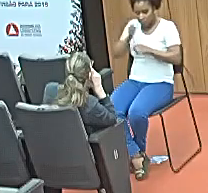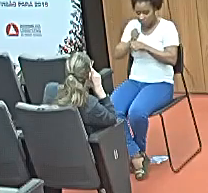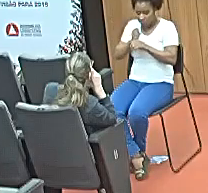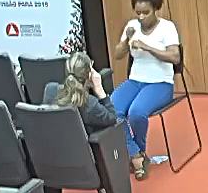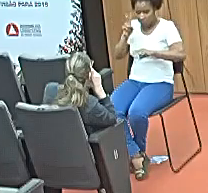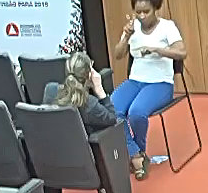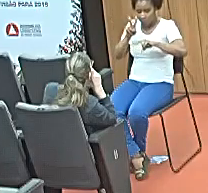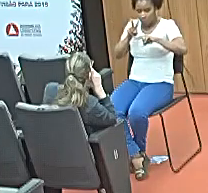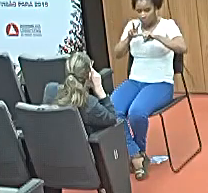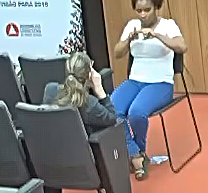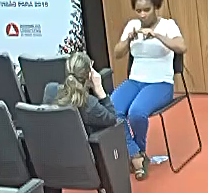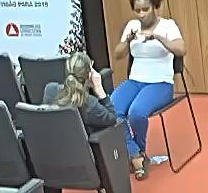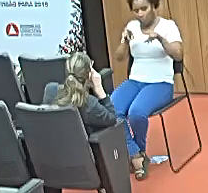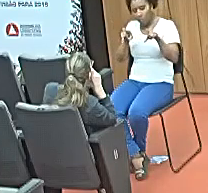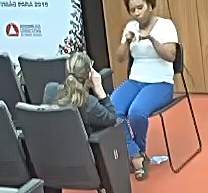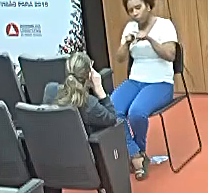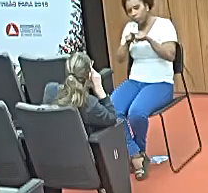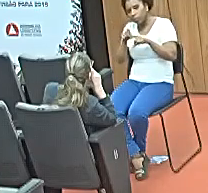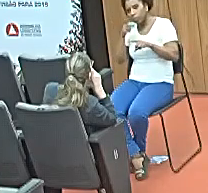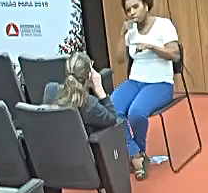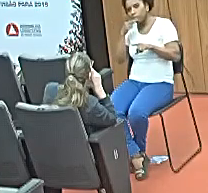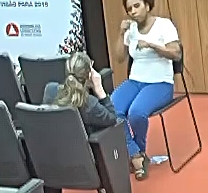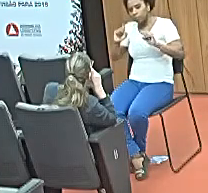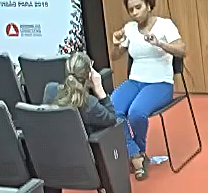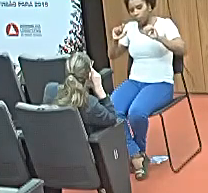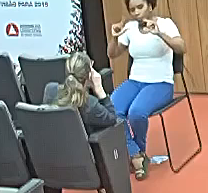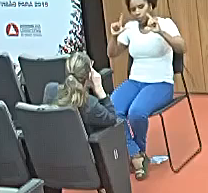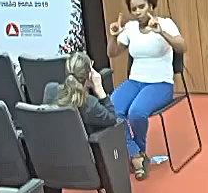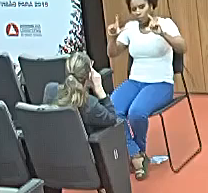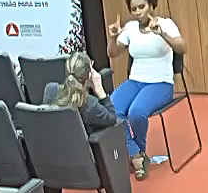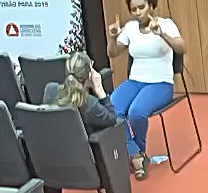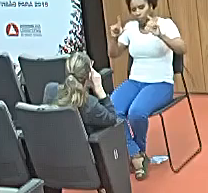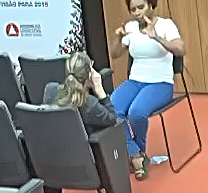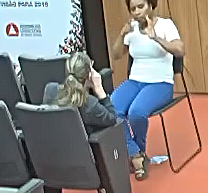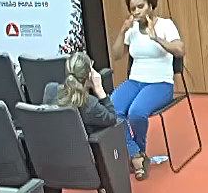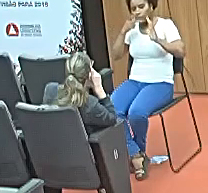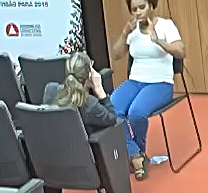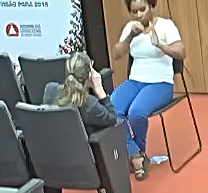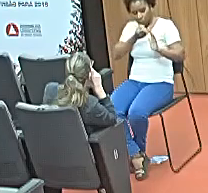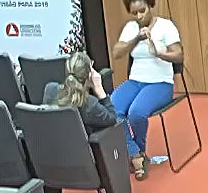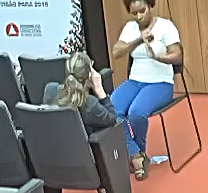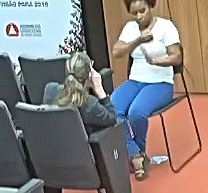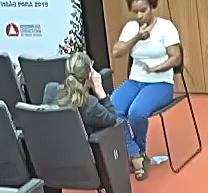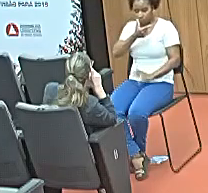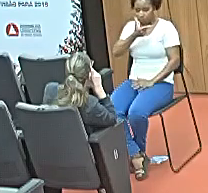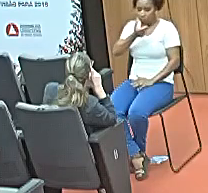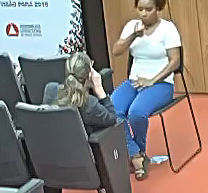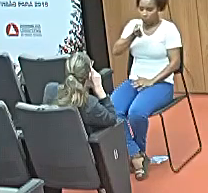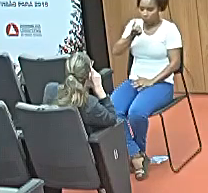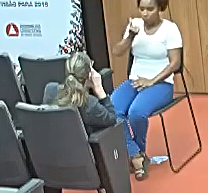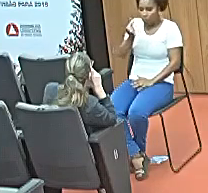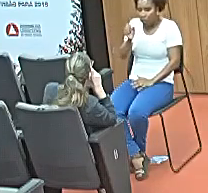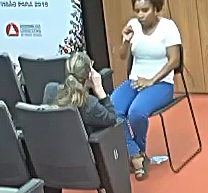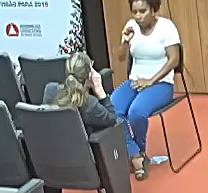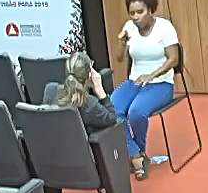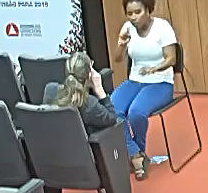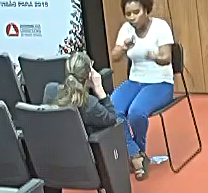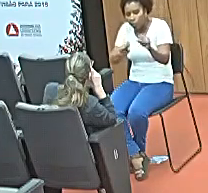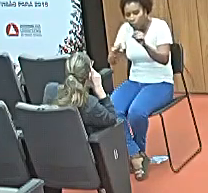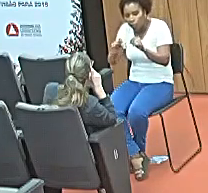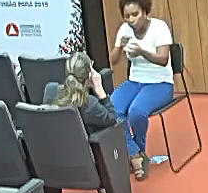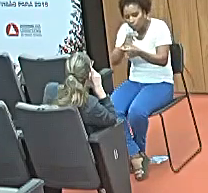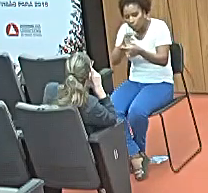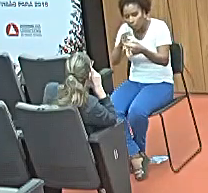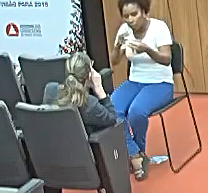da ação 2050 2068 capacitação de membros servidores e cidadão por